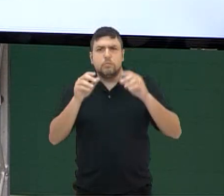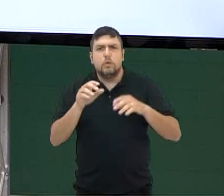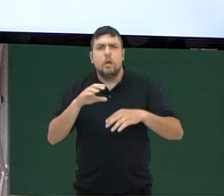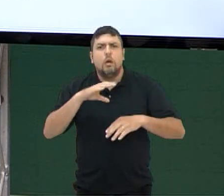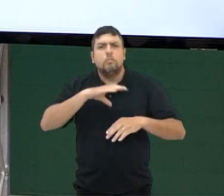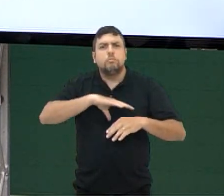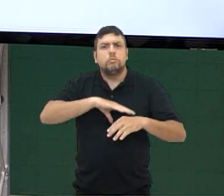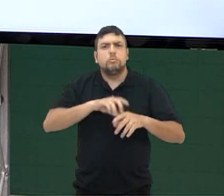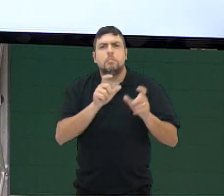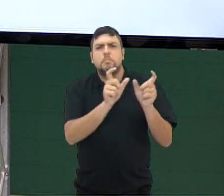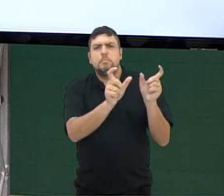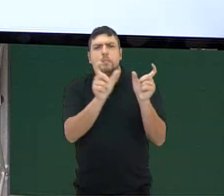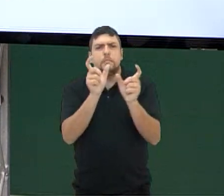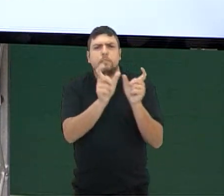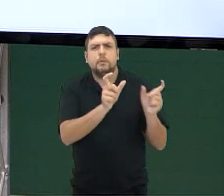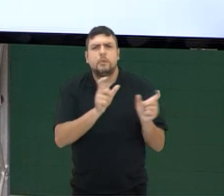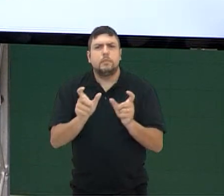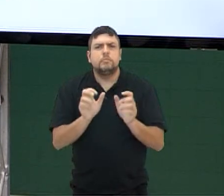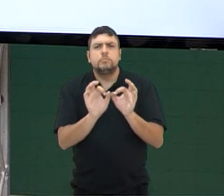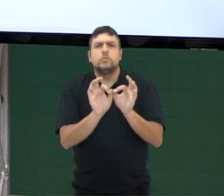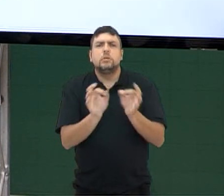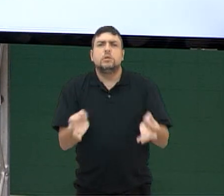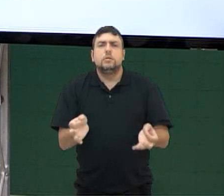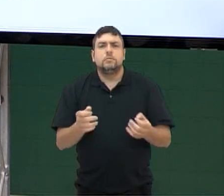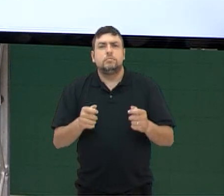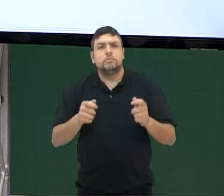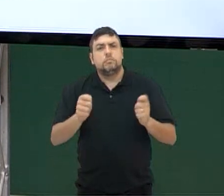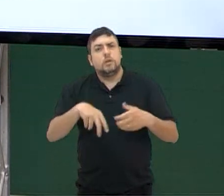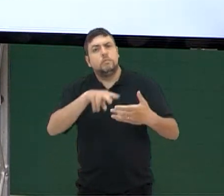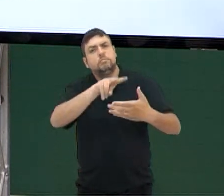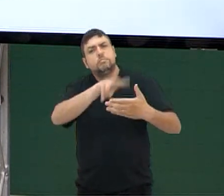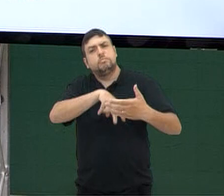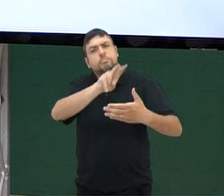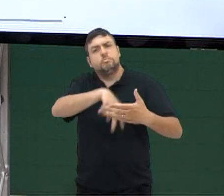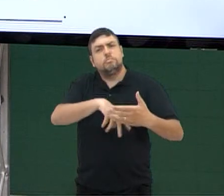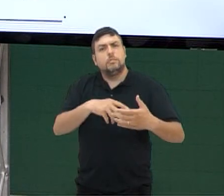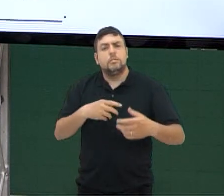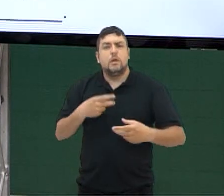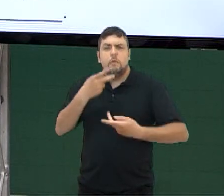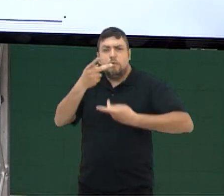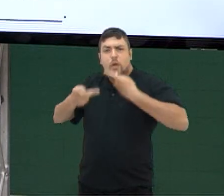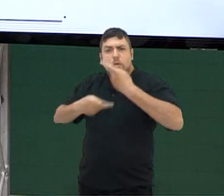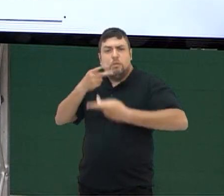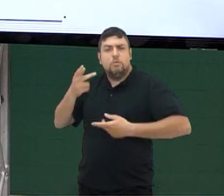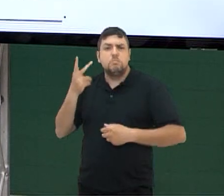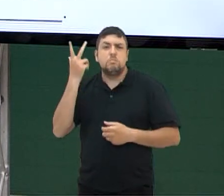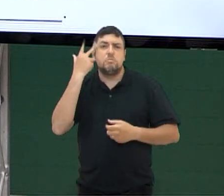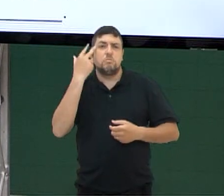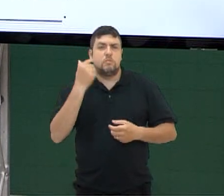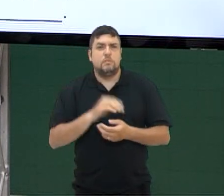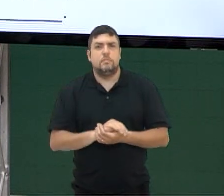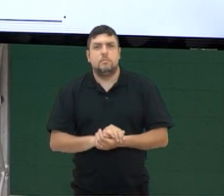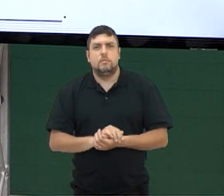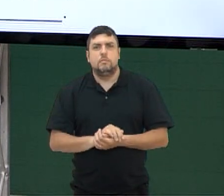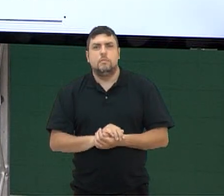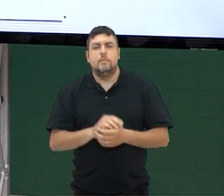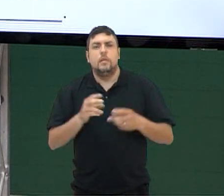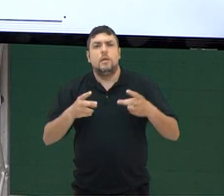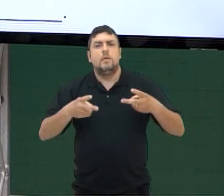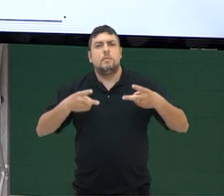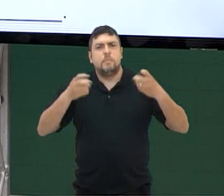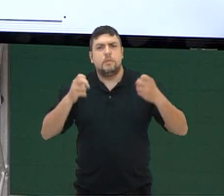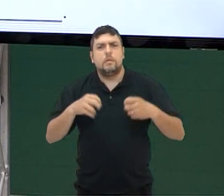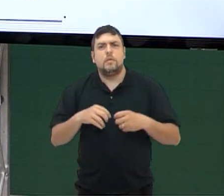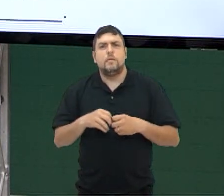linguagem coloquial, é uma linguagem bem informal, que você poderia dizer no dia a dia. Né? Você percebe que ele usa debaixo de